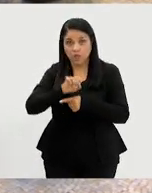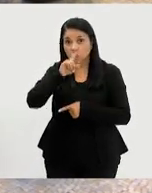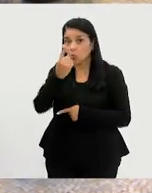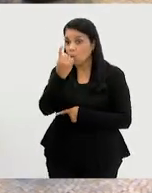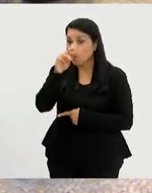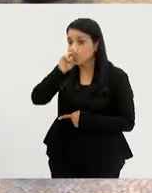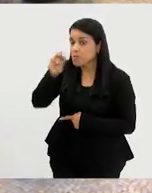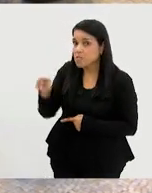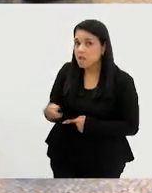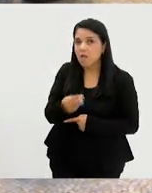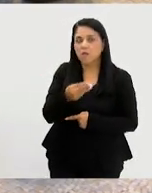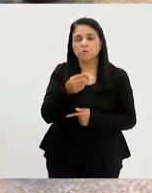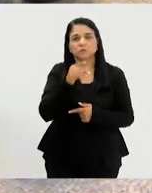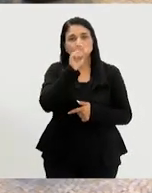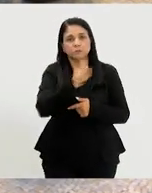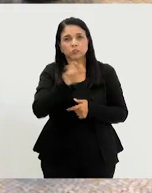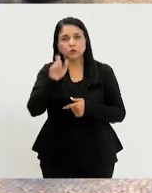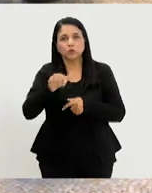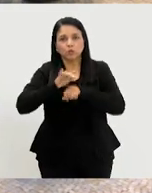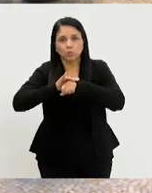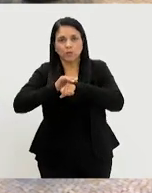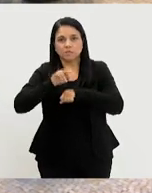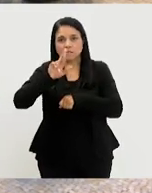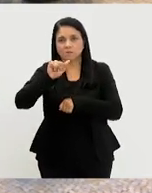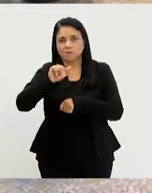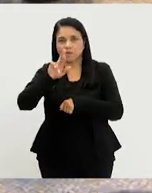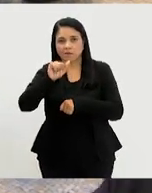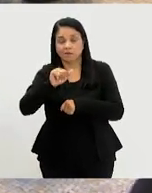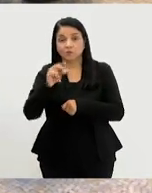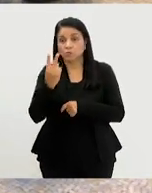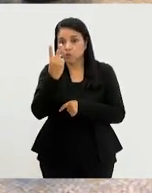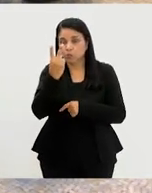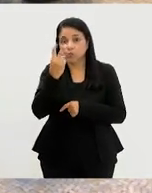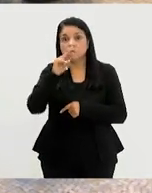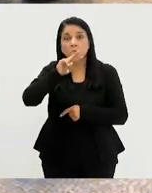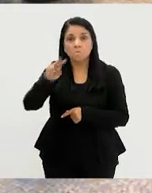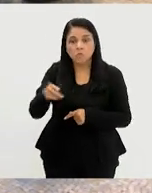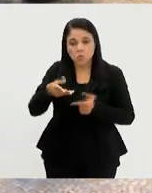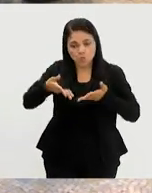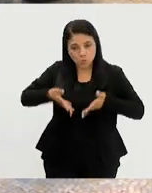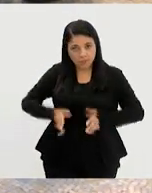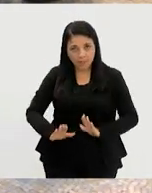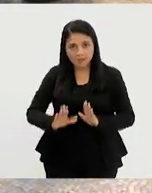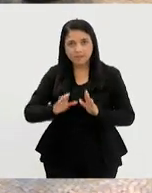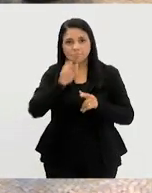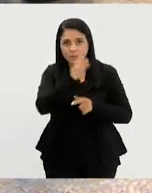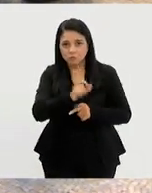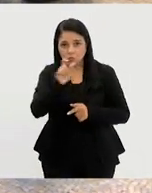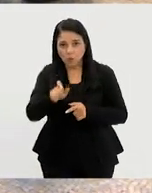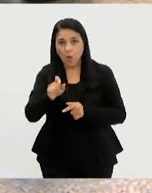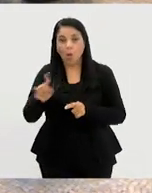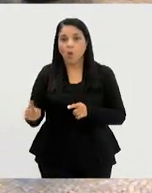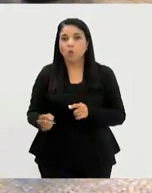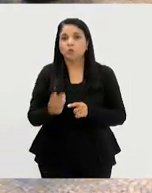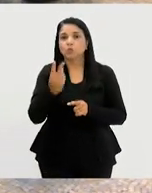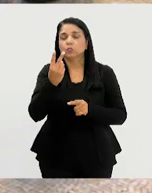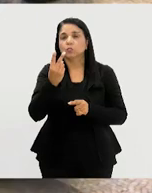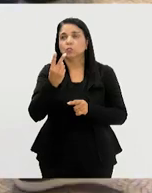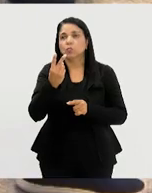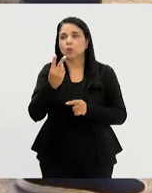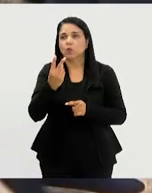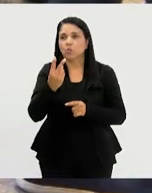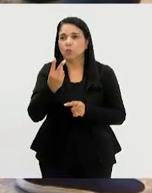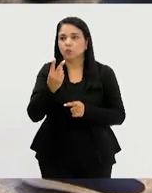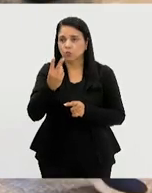raras a cada 2000 pessoas que nascem uma tem doença Rara E o pior que